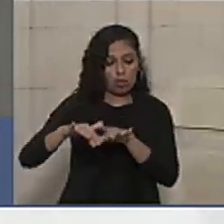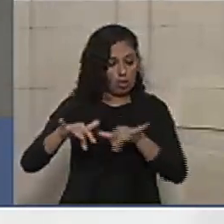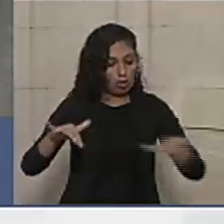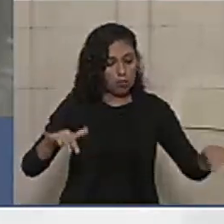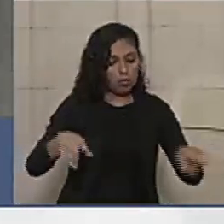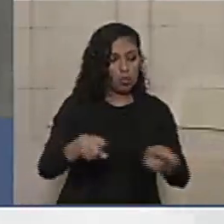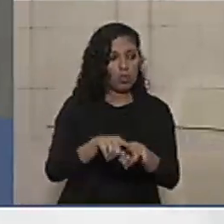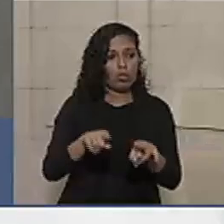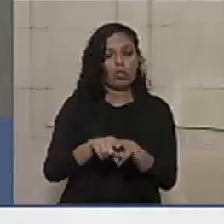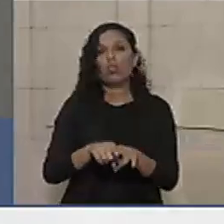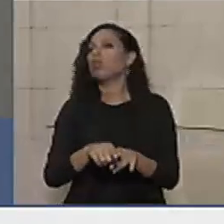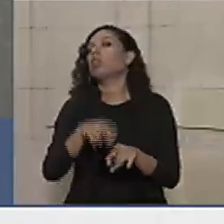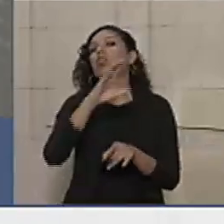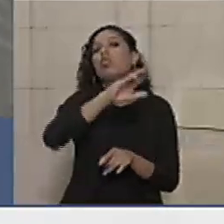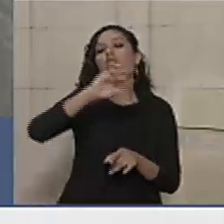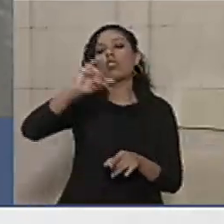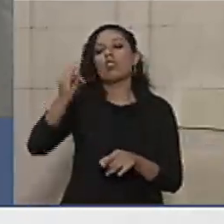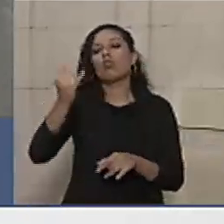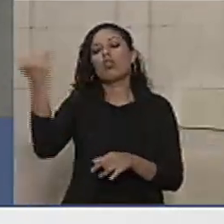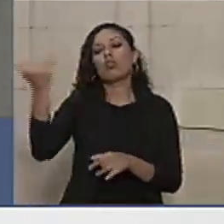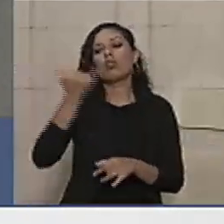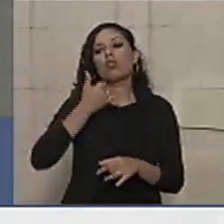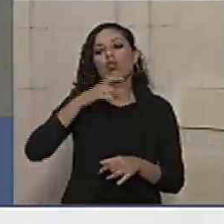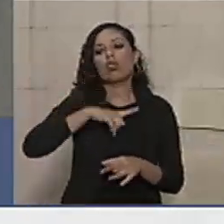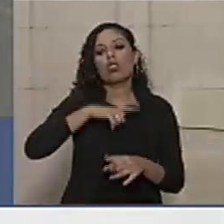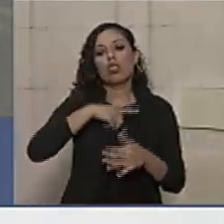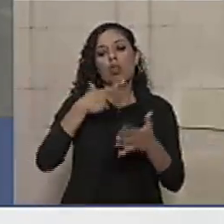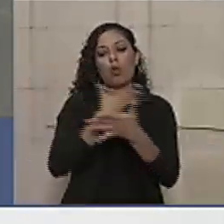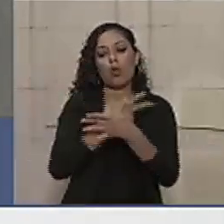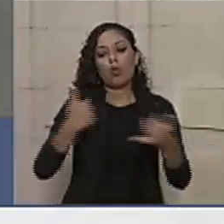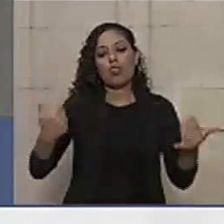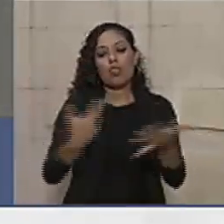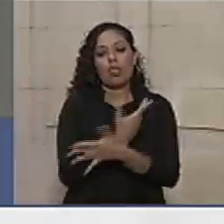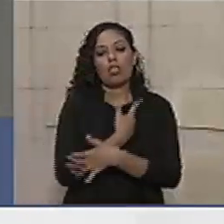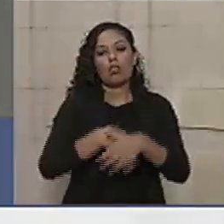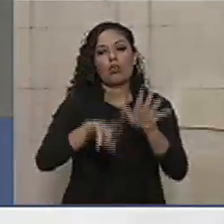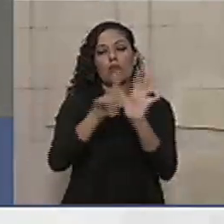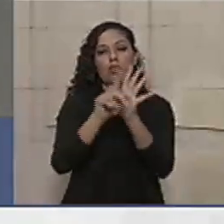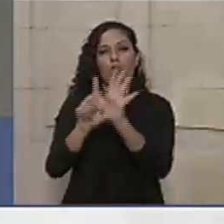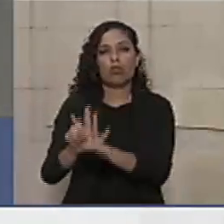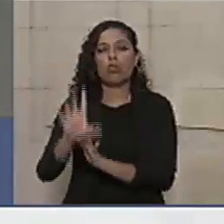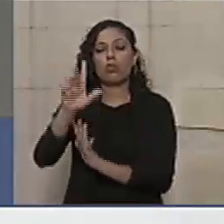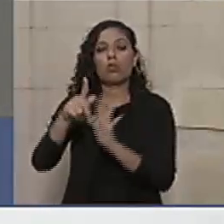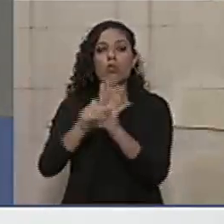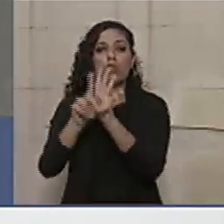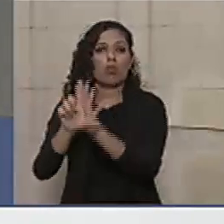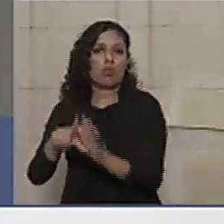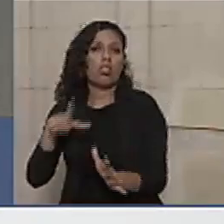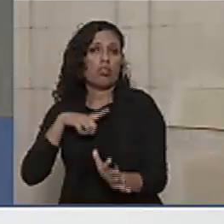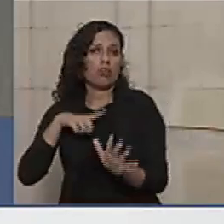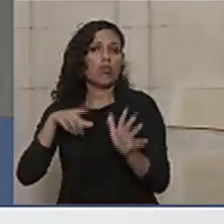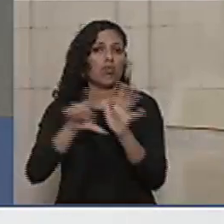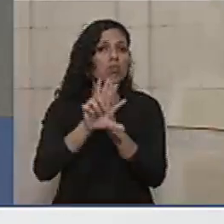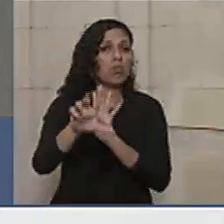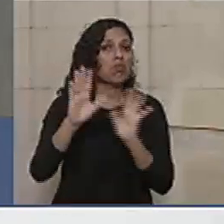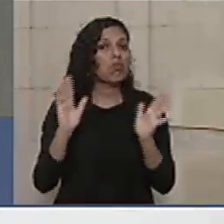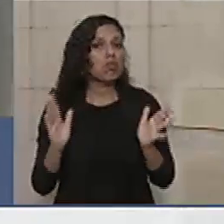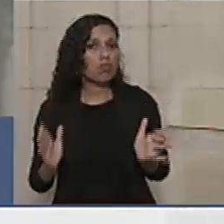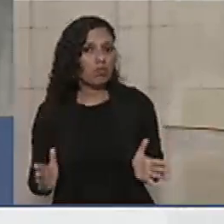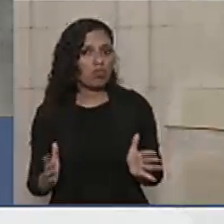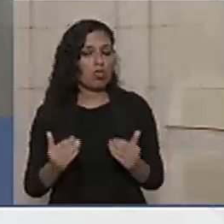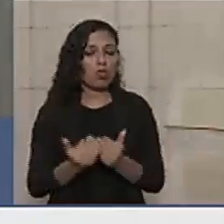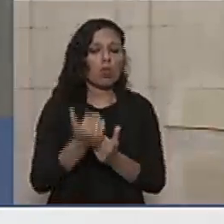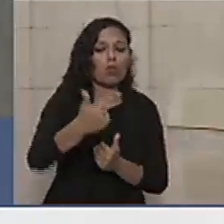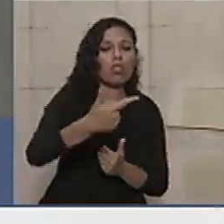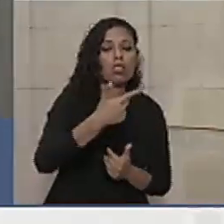tinha erros formais no projeto. Na verdade, esse projeto é uma lei que já está em vigor, vai ser cumprida, entra em vigor